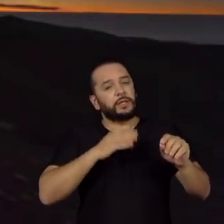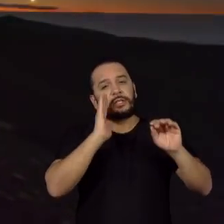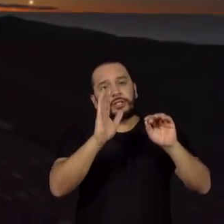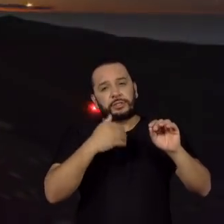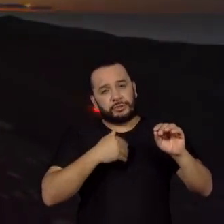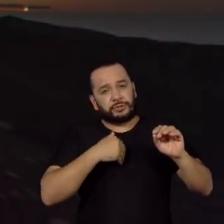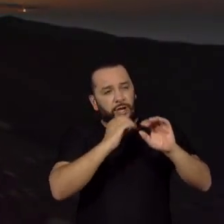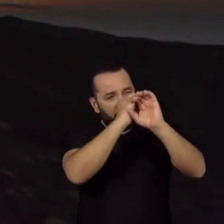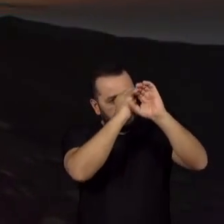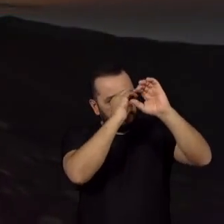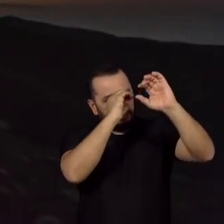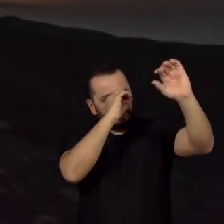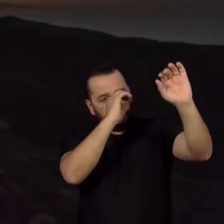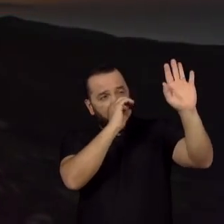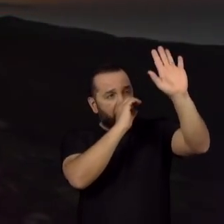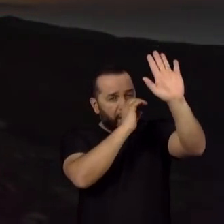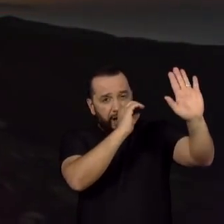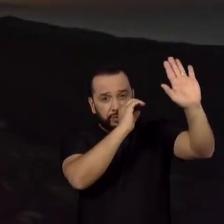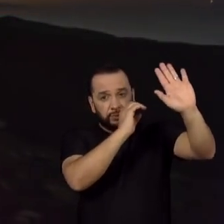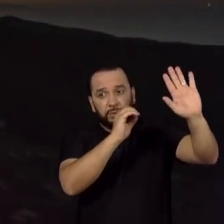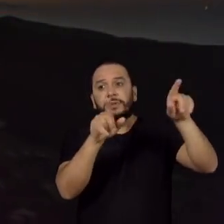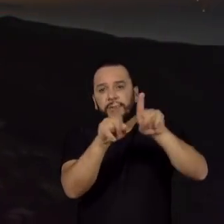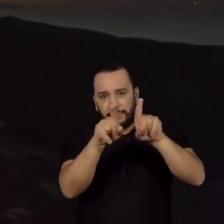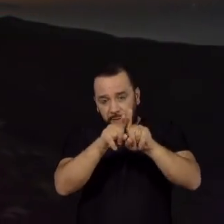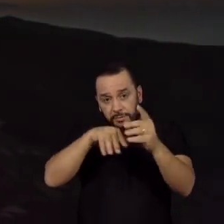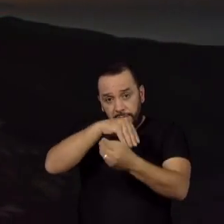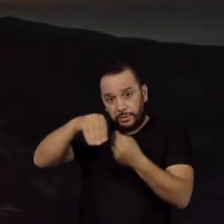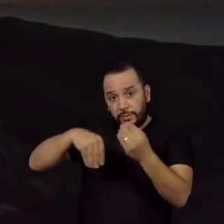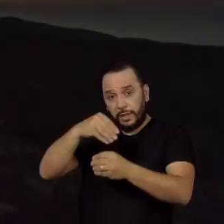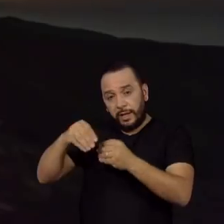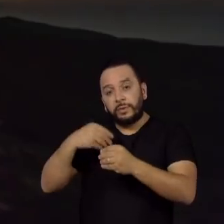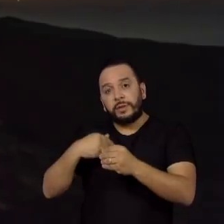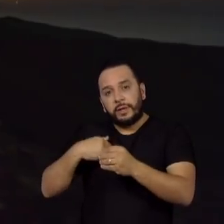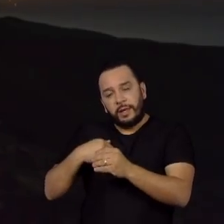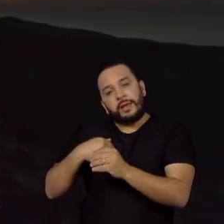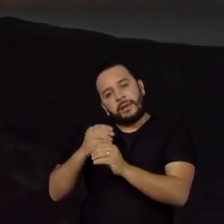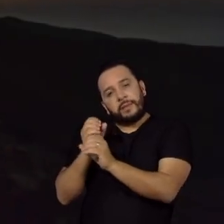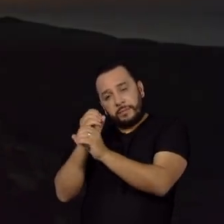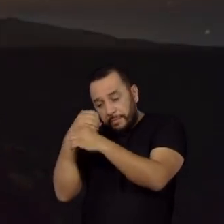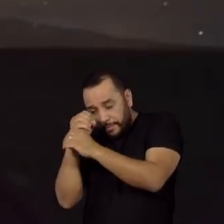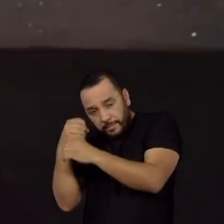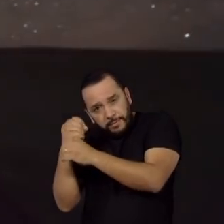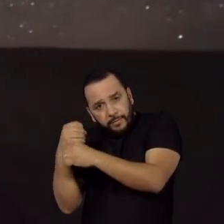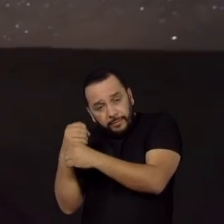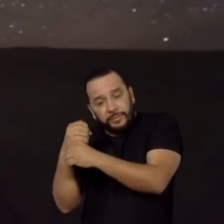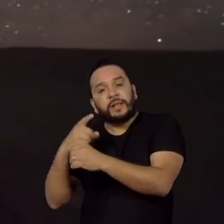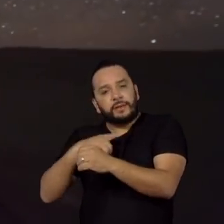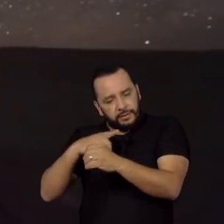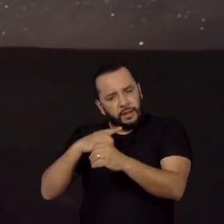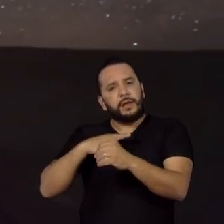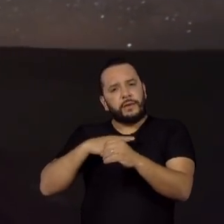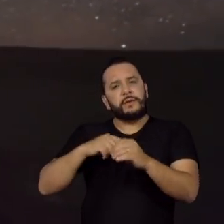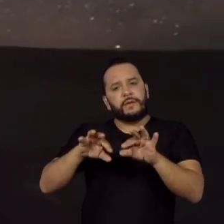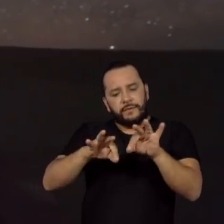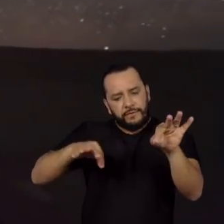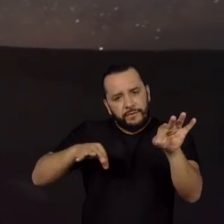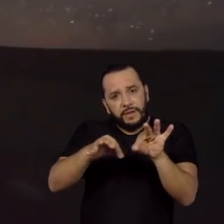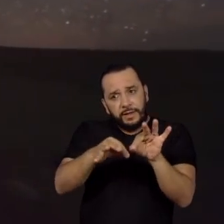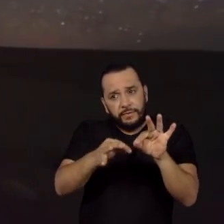usa ferramentas de pesquisa em áreas como a biologia, física, química, geologia